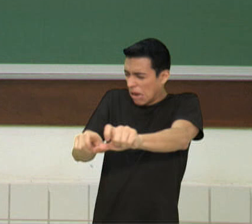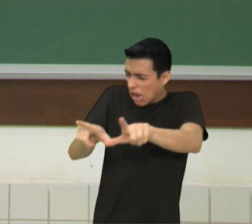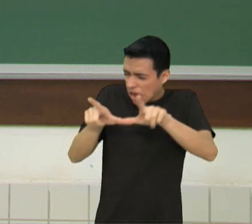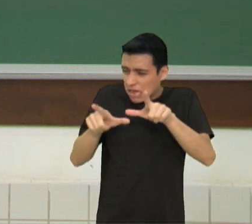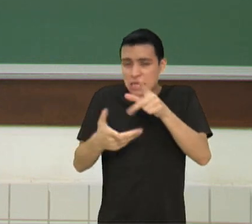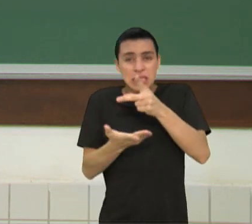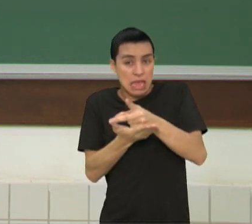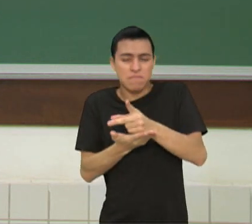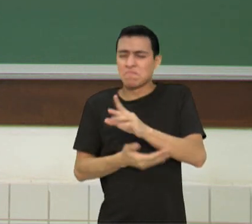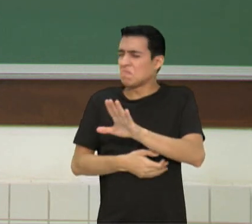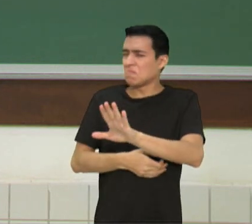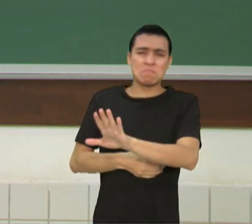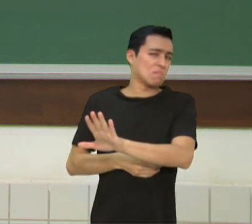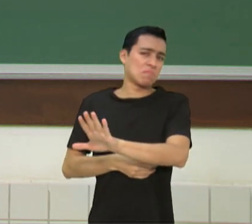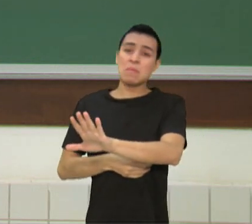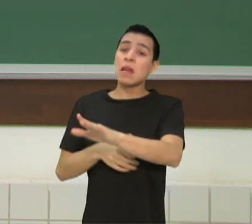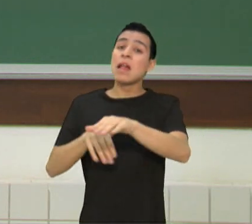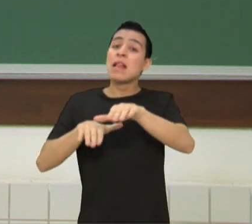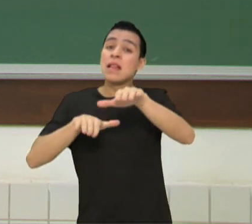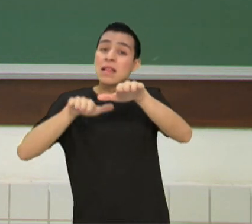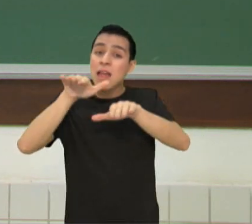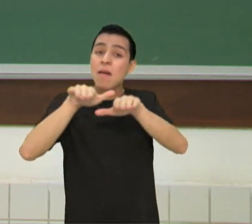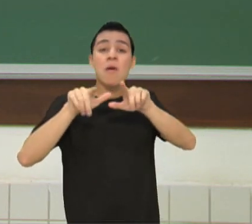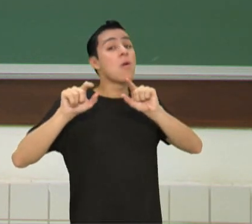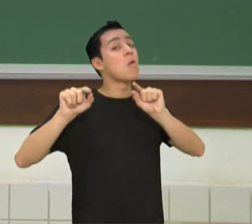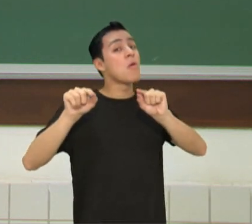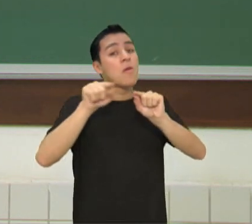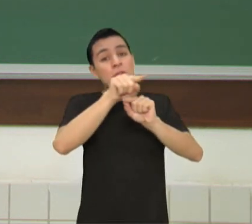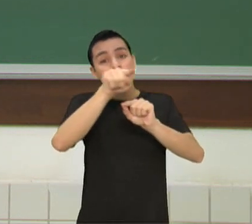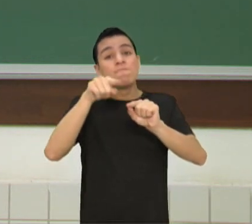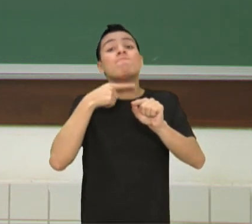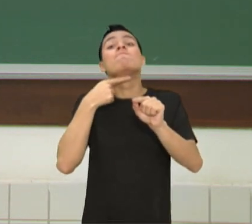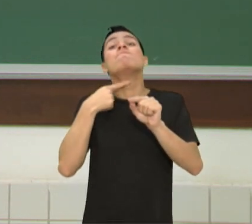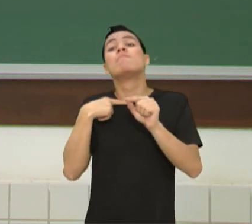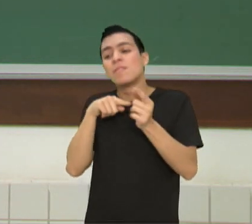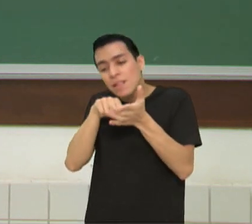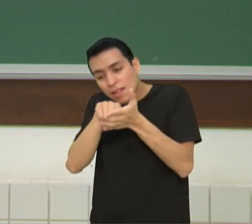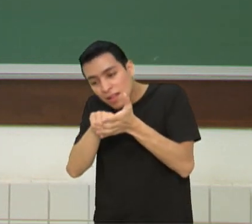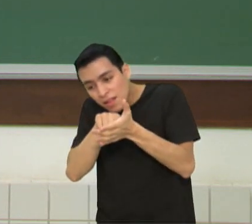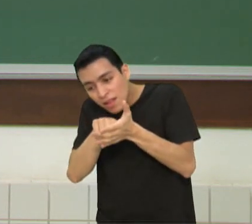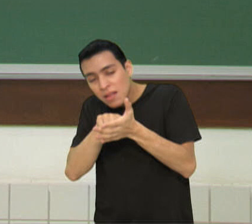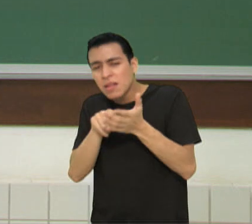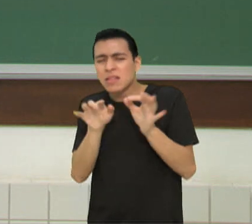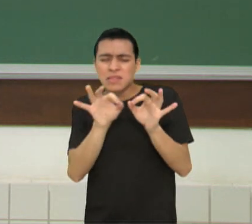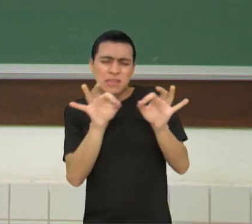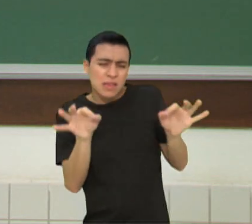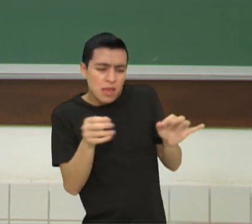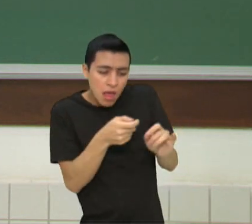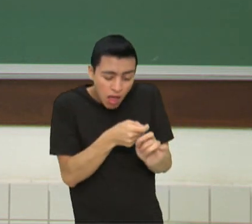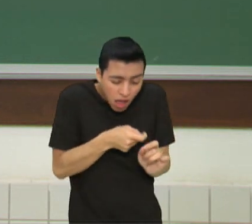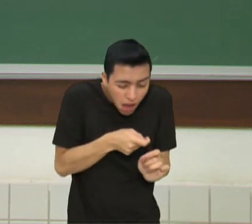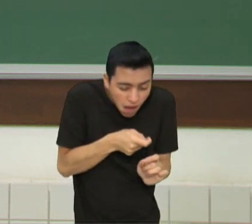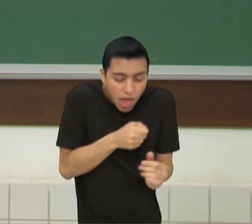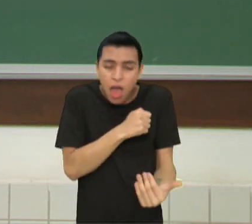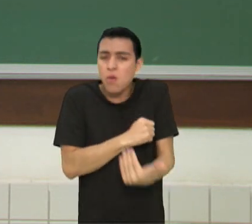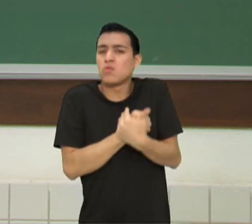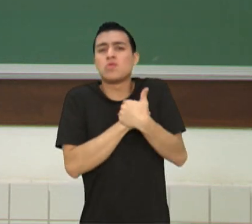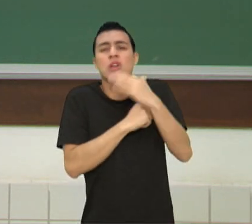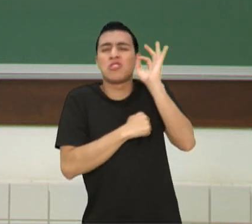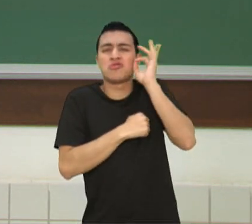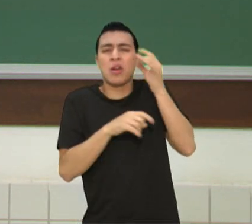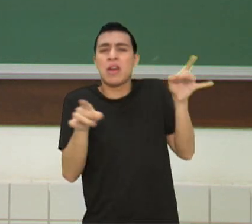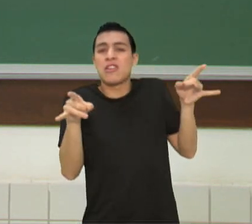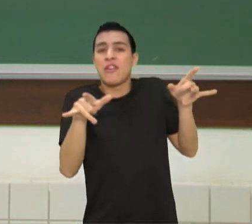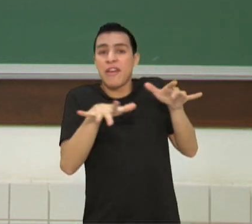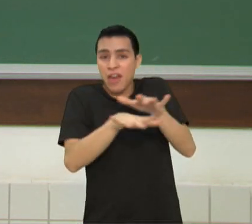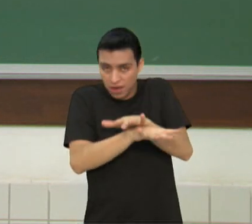possível? Não. Depende o que você tem de intenção na pesquisa, uma simples lupa de mão te resolve. Agora,